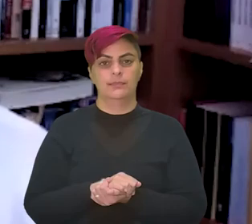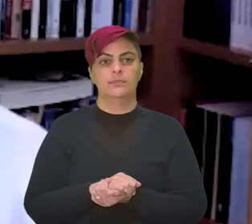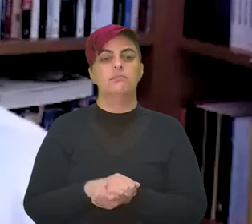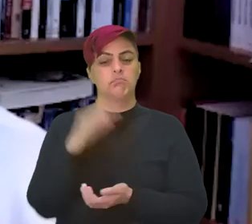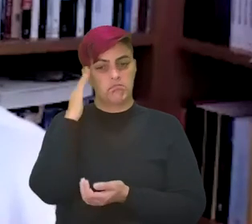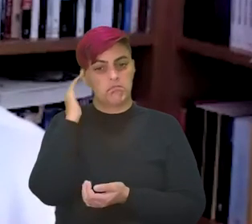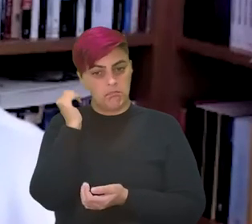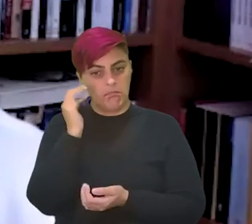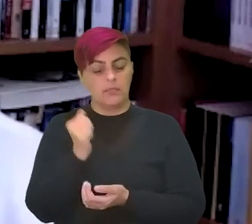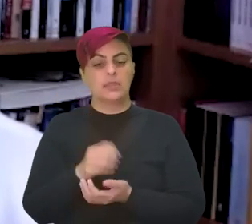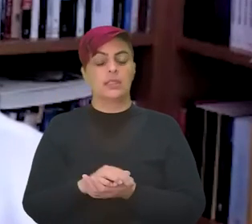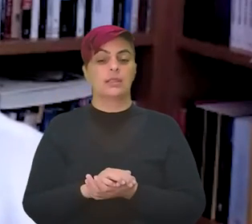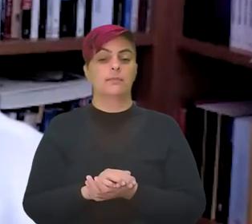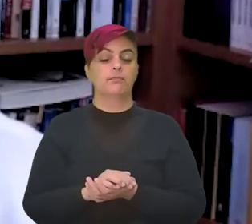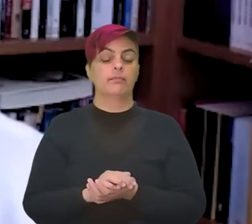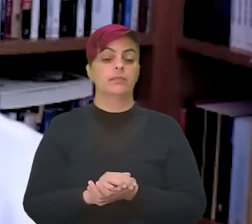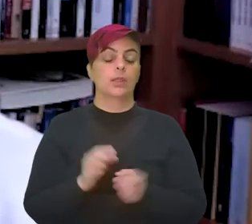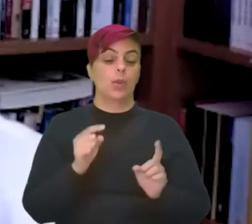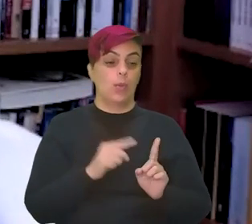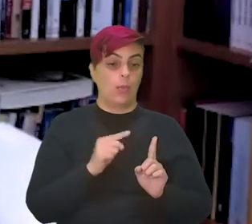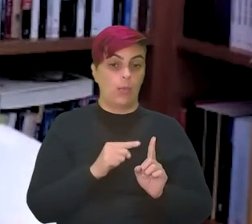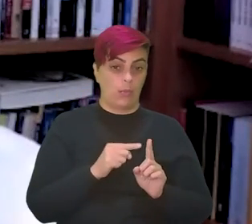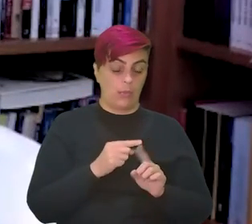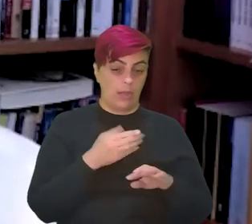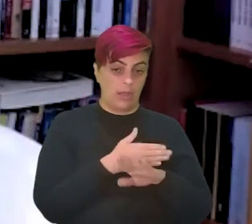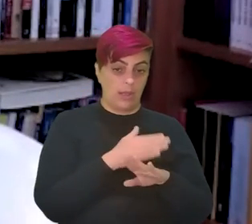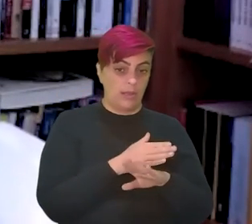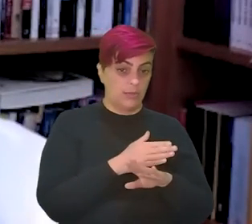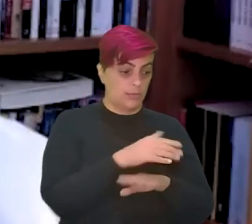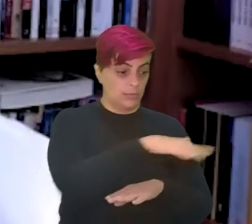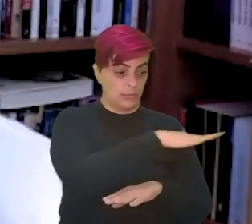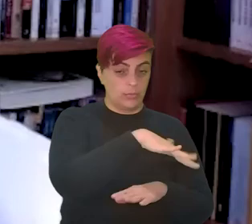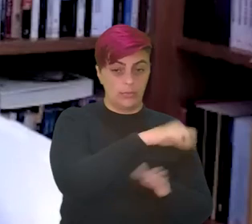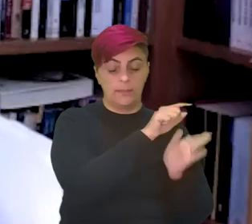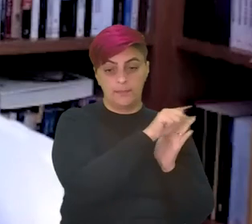para o campo, ele foi com um amigo que você deve saber o nome,